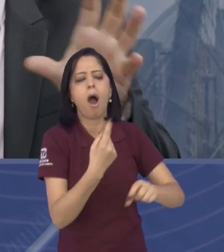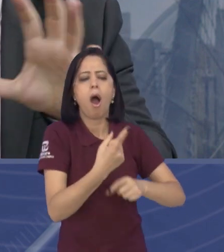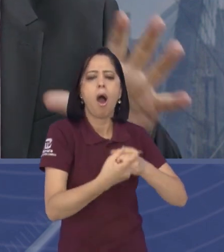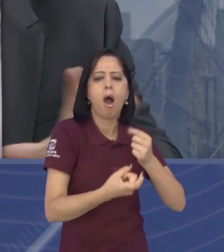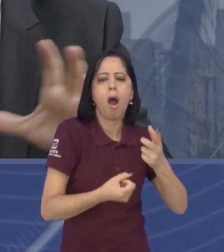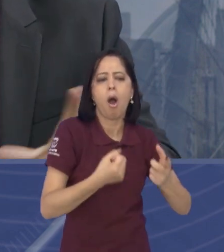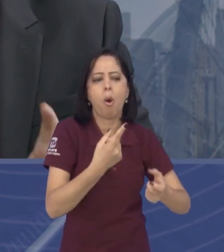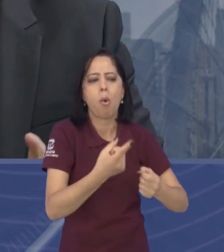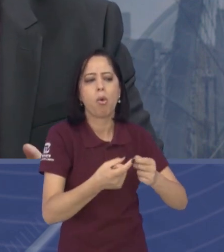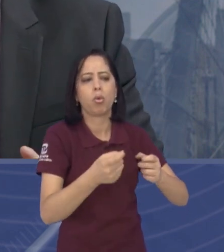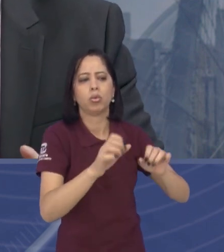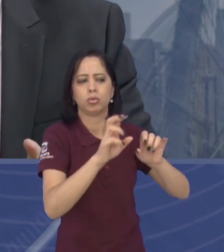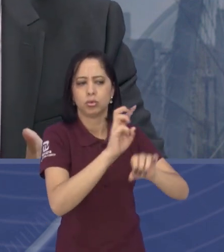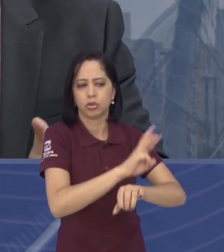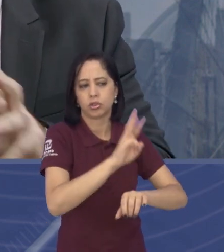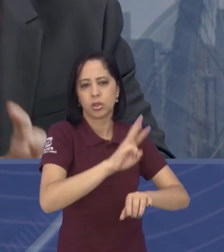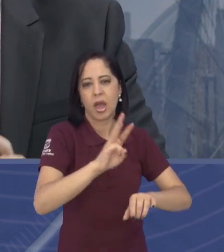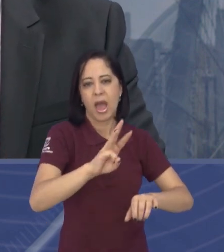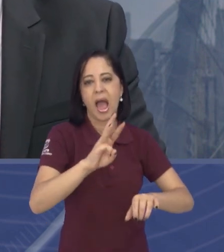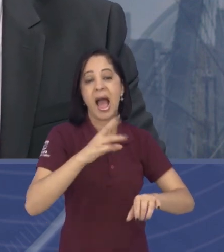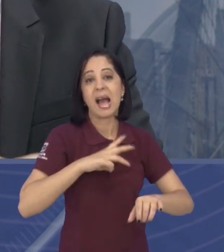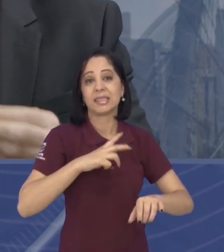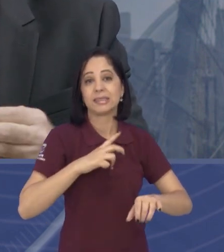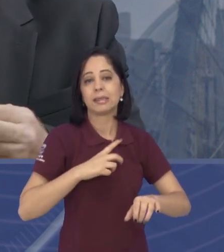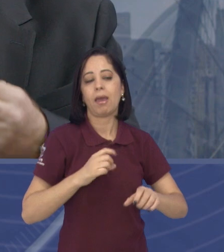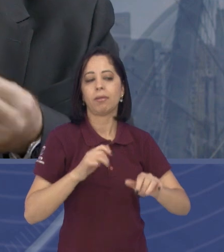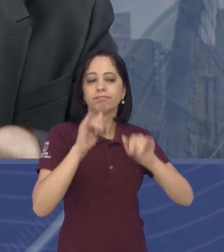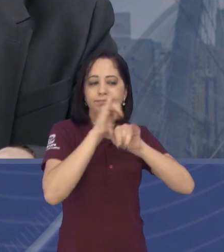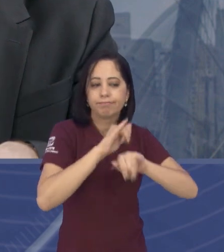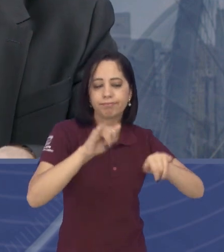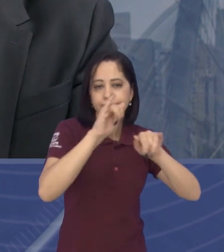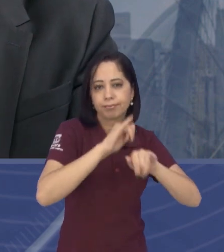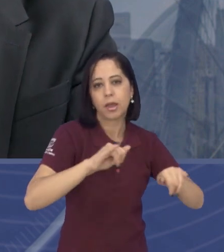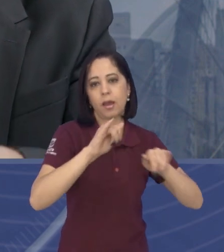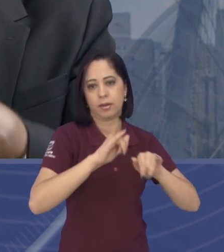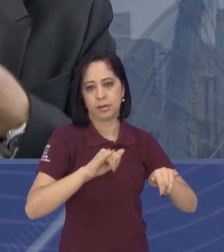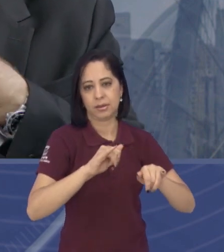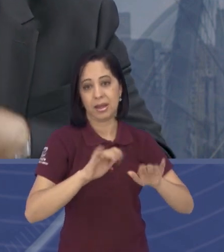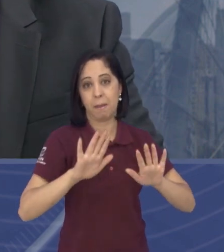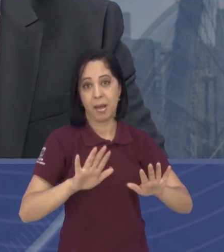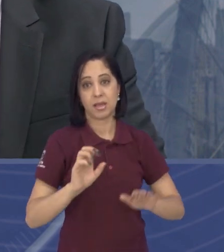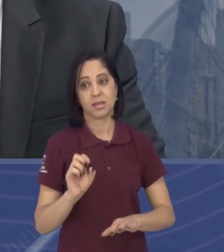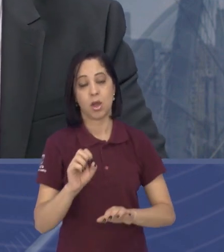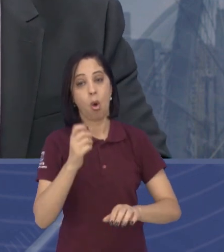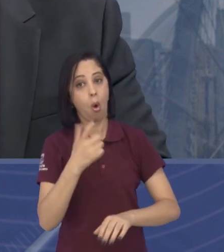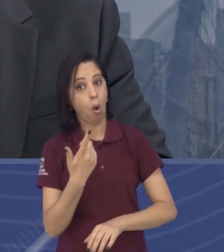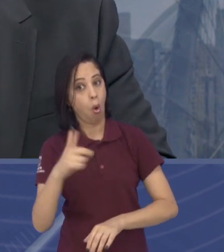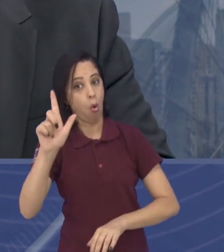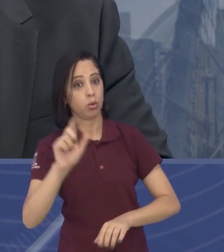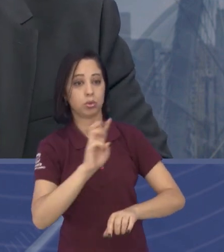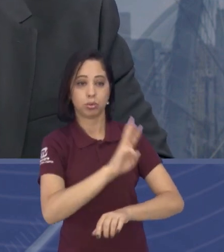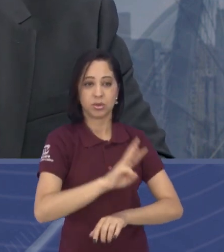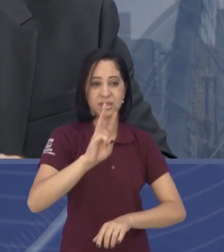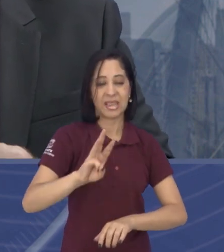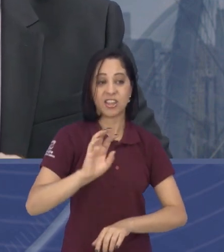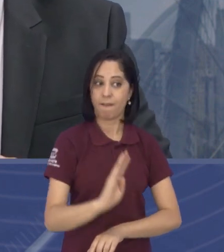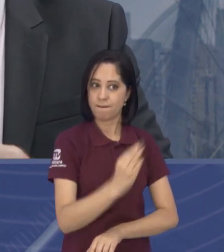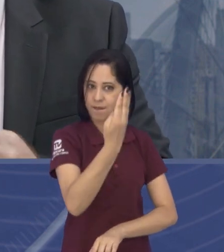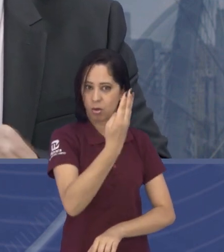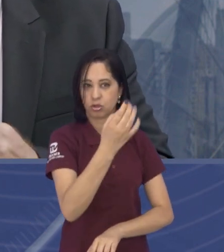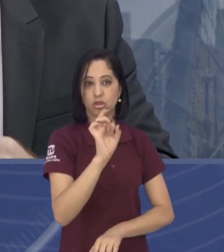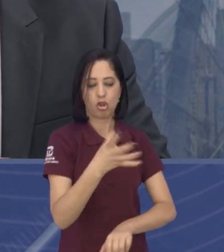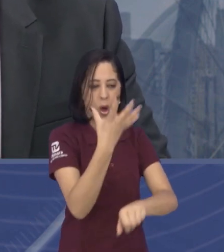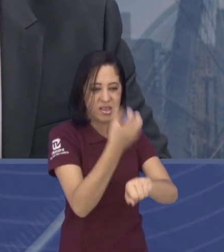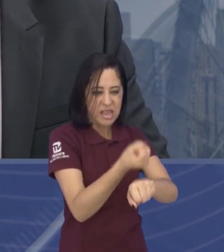meio de publicidades diversas. Mas muitas não. Muitas elas estão ali para captar dado e então vender.